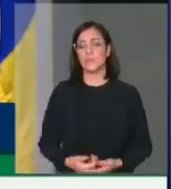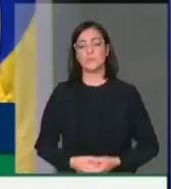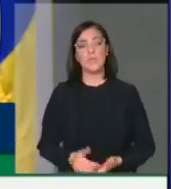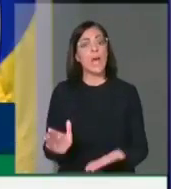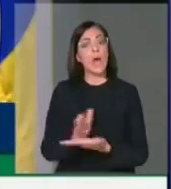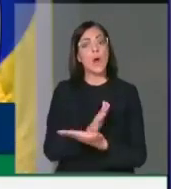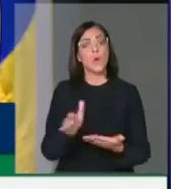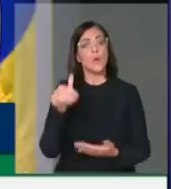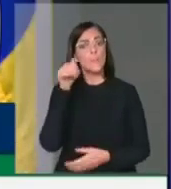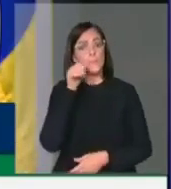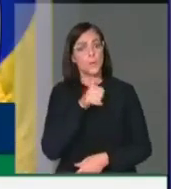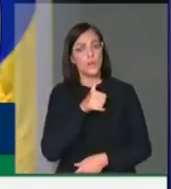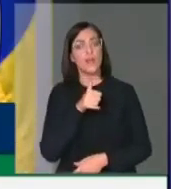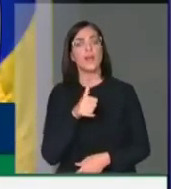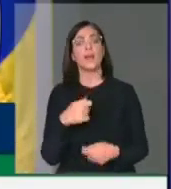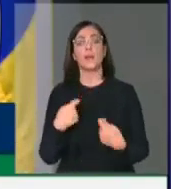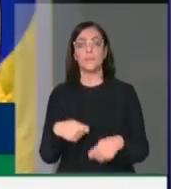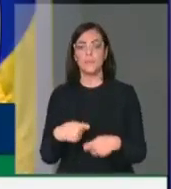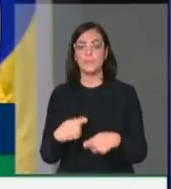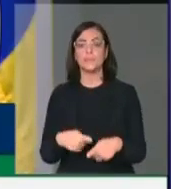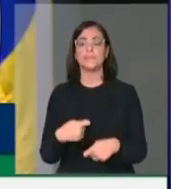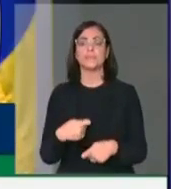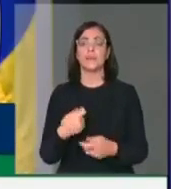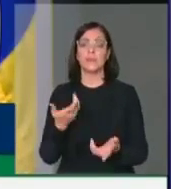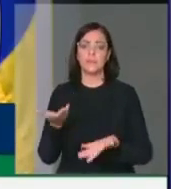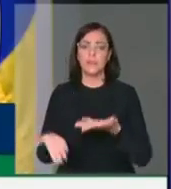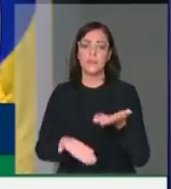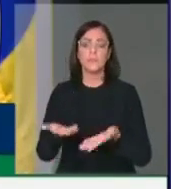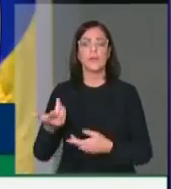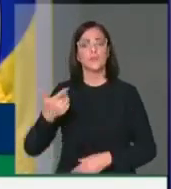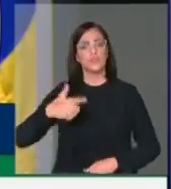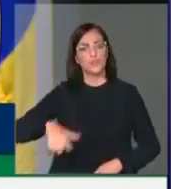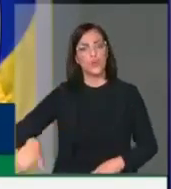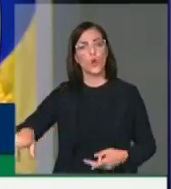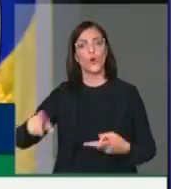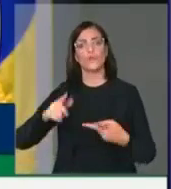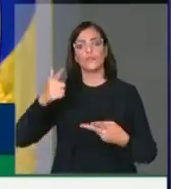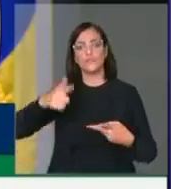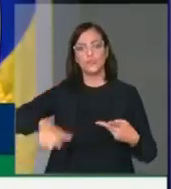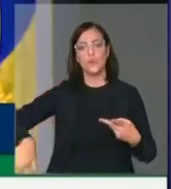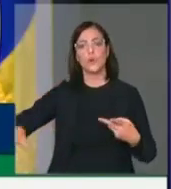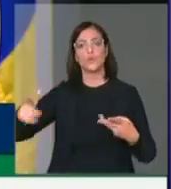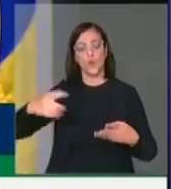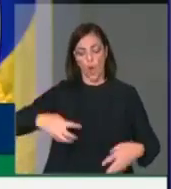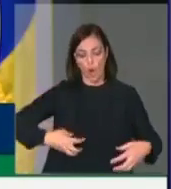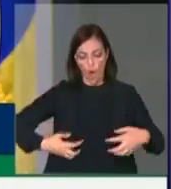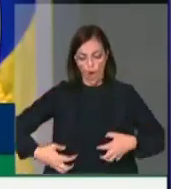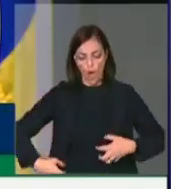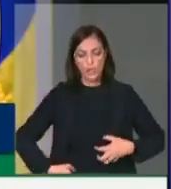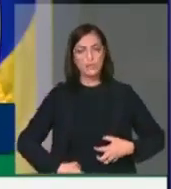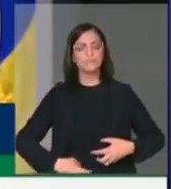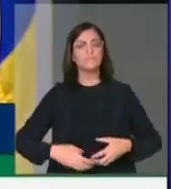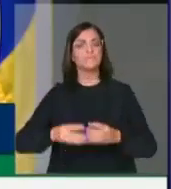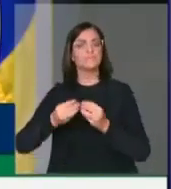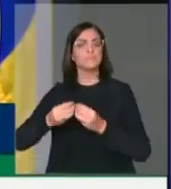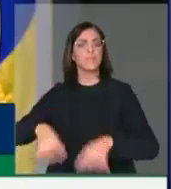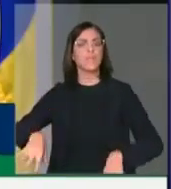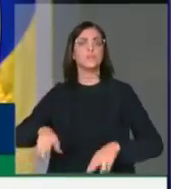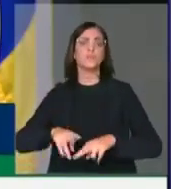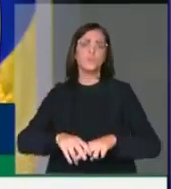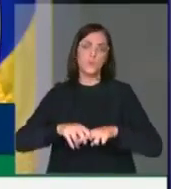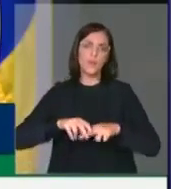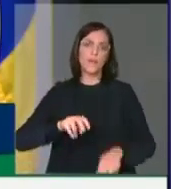de mulheres que tiveram que repetir o tratamento e até mesmo tiveram órgãos afetados como consequência